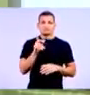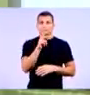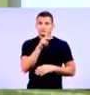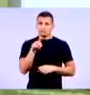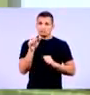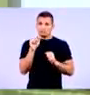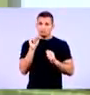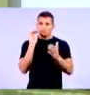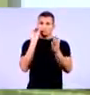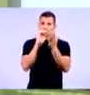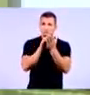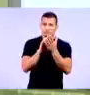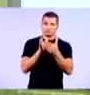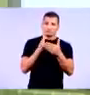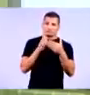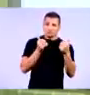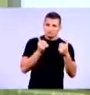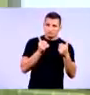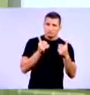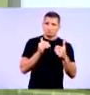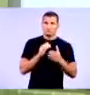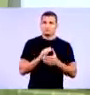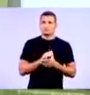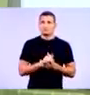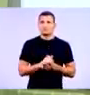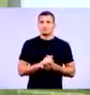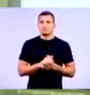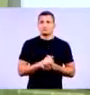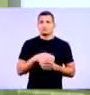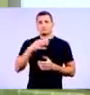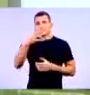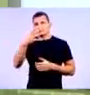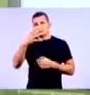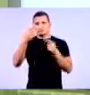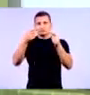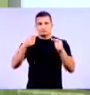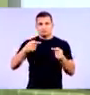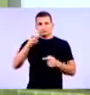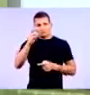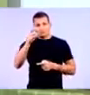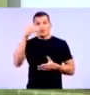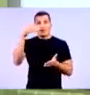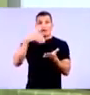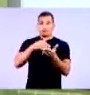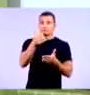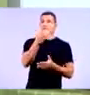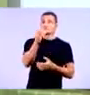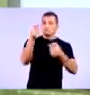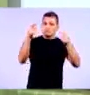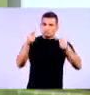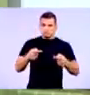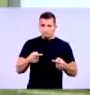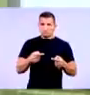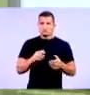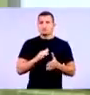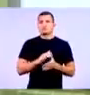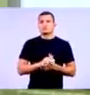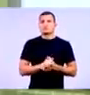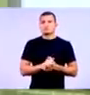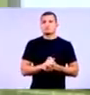postar, solicitar, aliás, 4, 5, até 10 questões. Provavelmente não